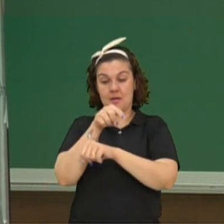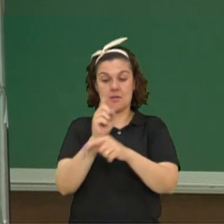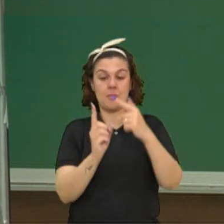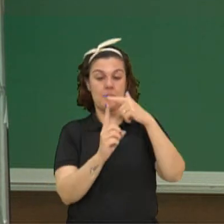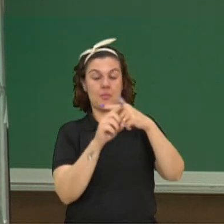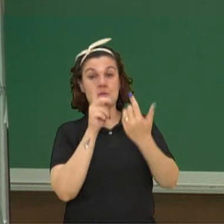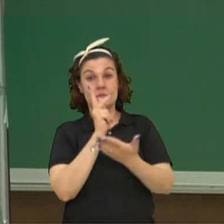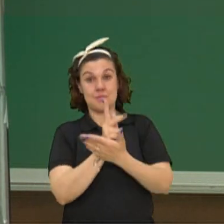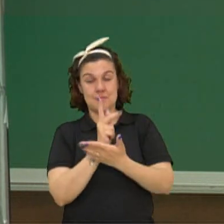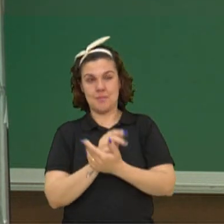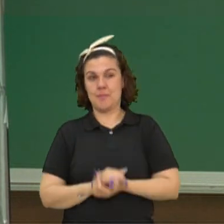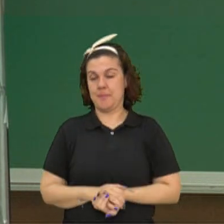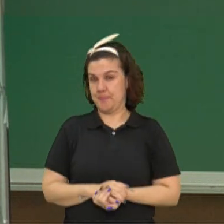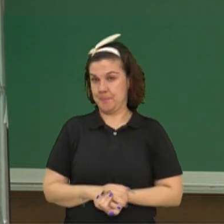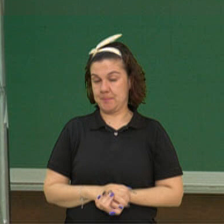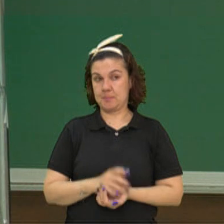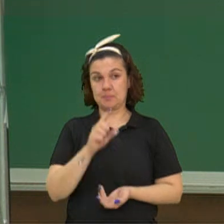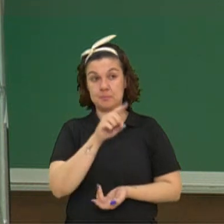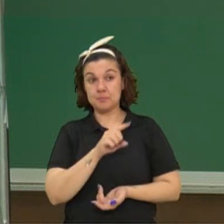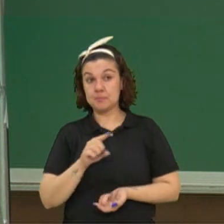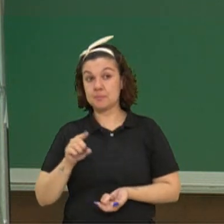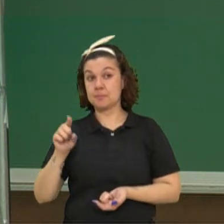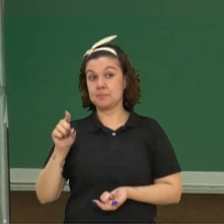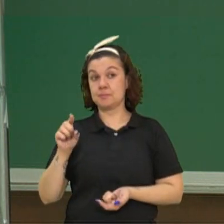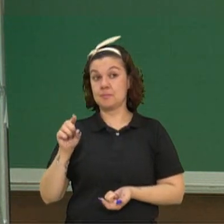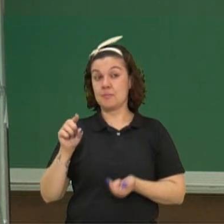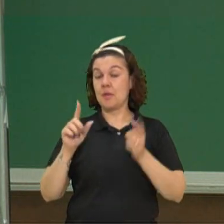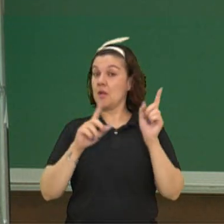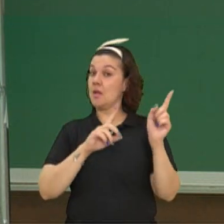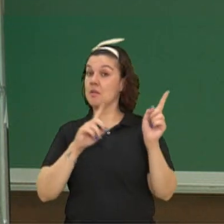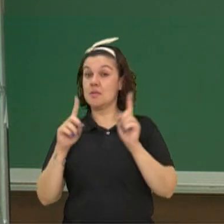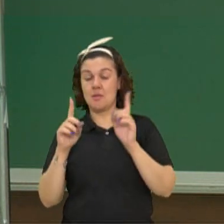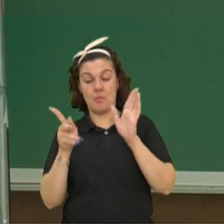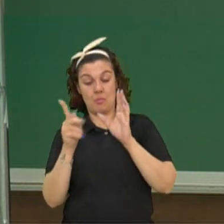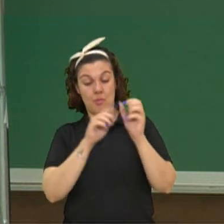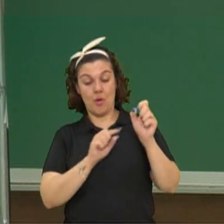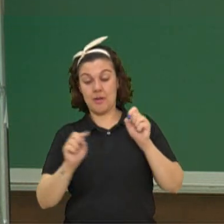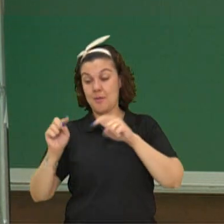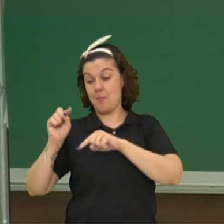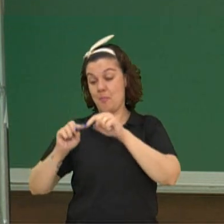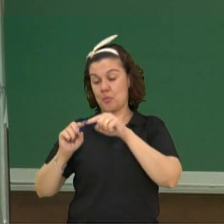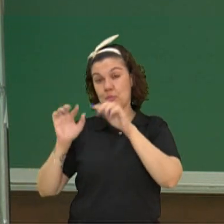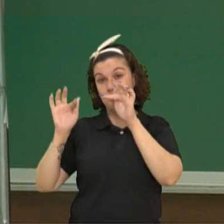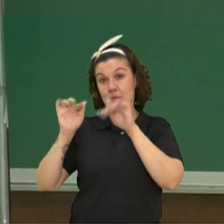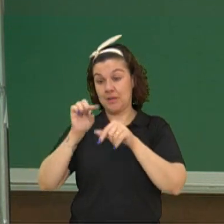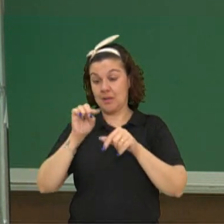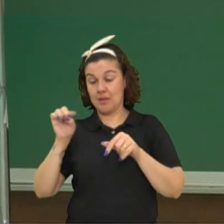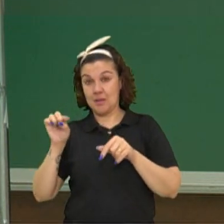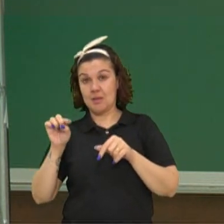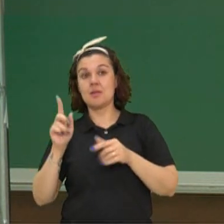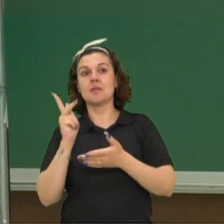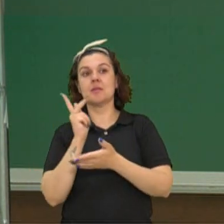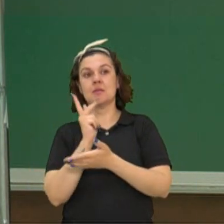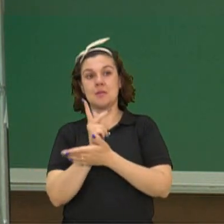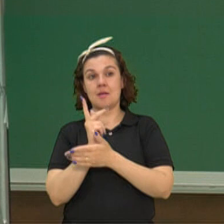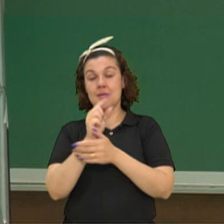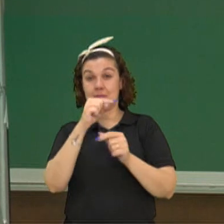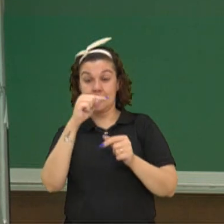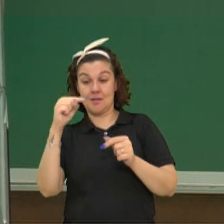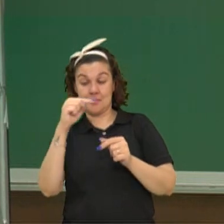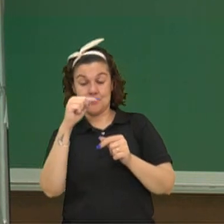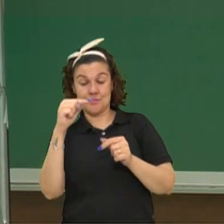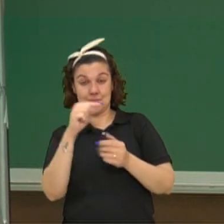vai ser positivo. E quando elas vão estar lá no lado dos produtos, eu vou ter um